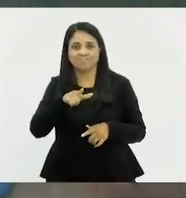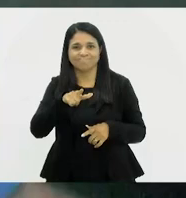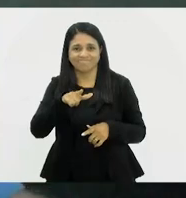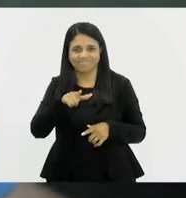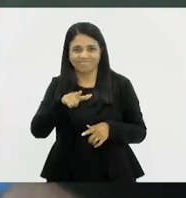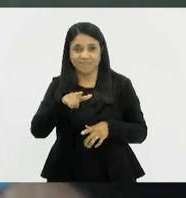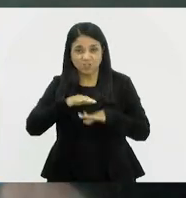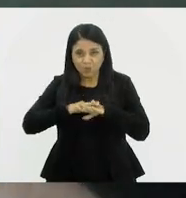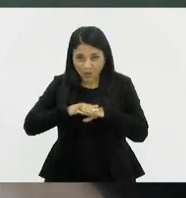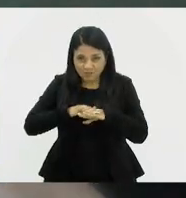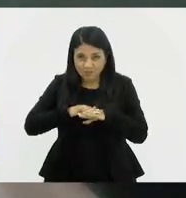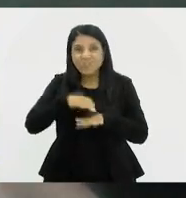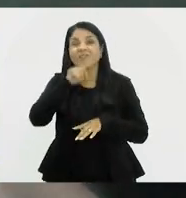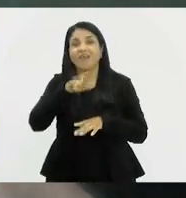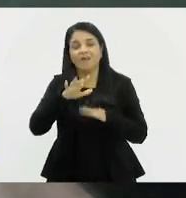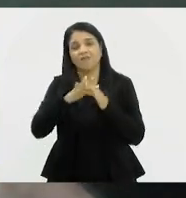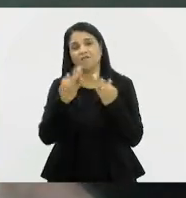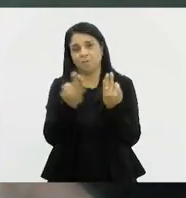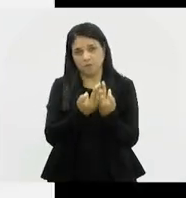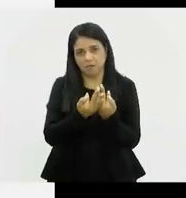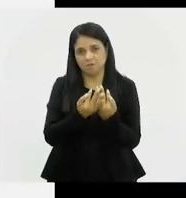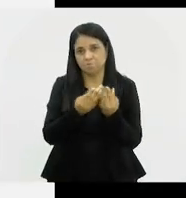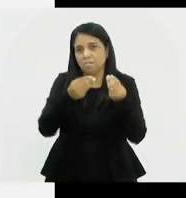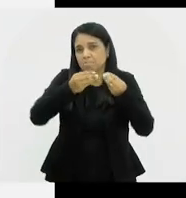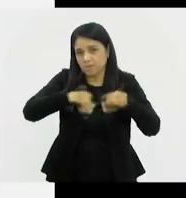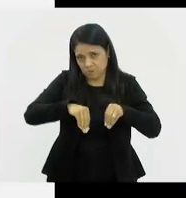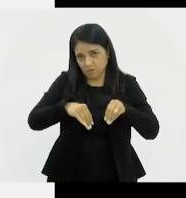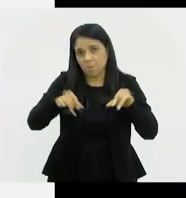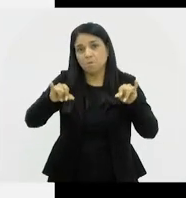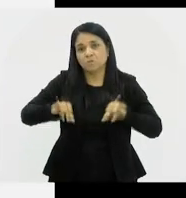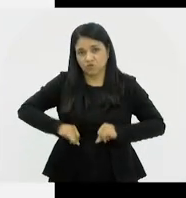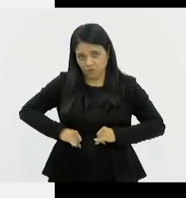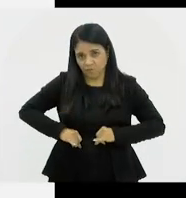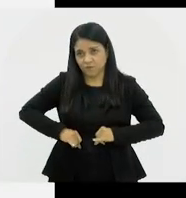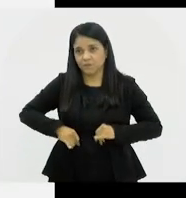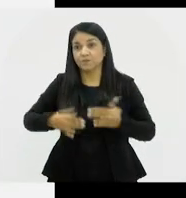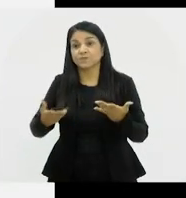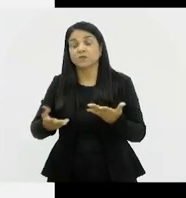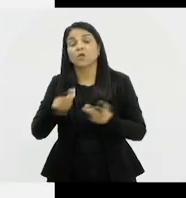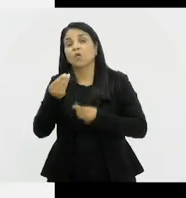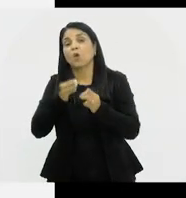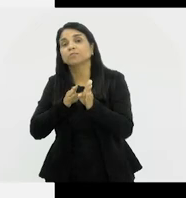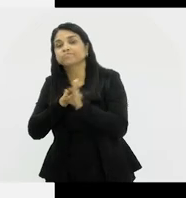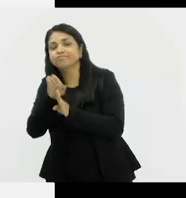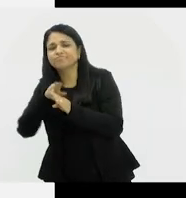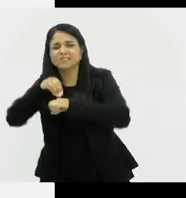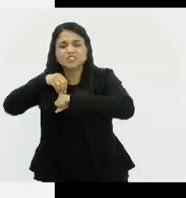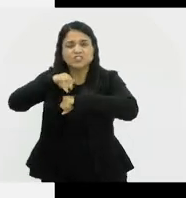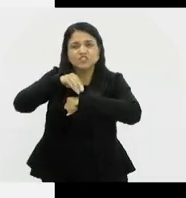Próximo. Então, o que nós podemos fazer? Dicas, vamos ver